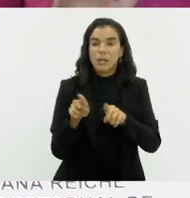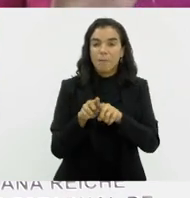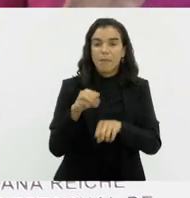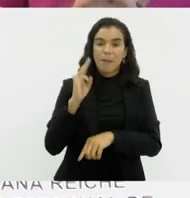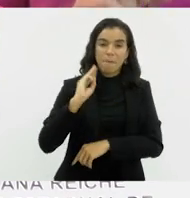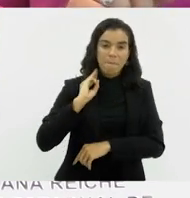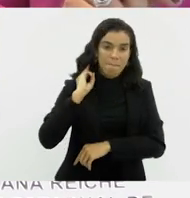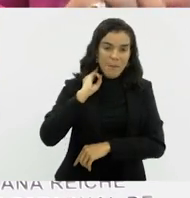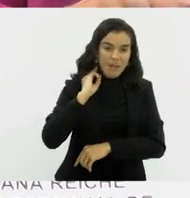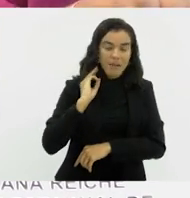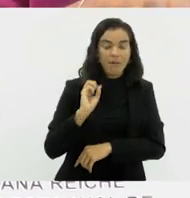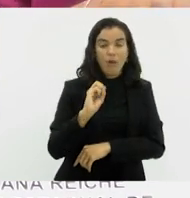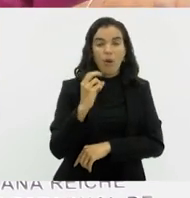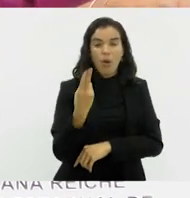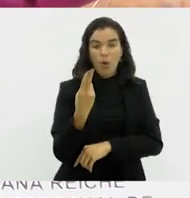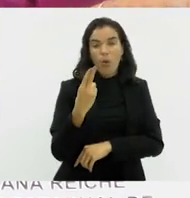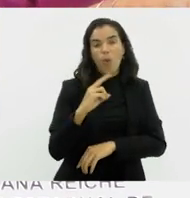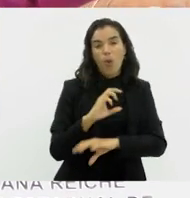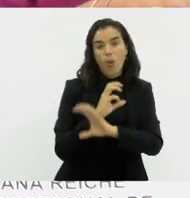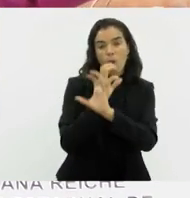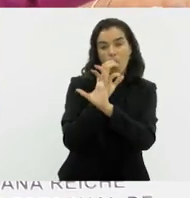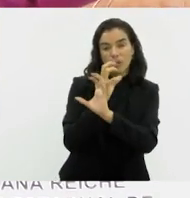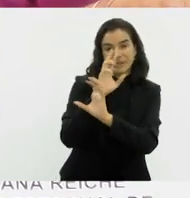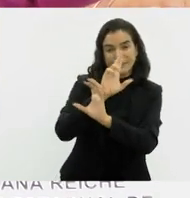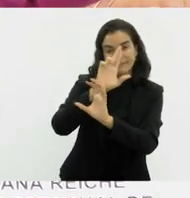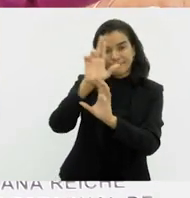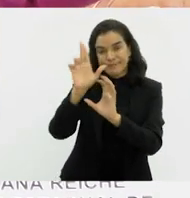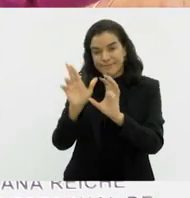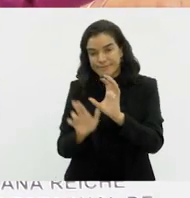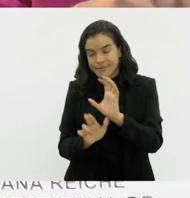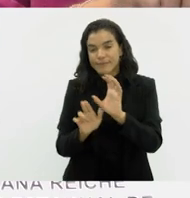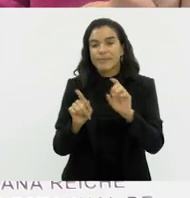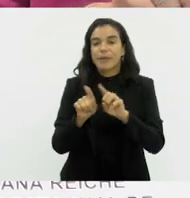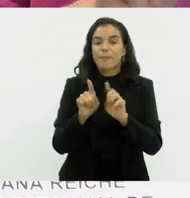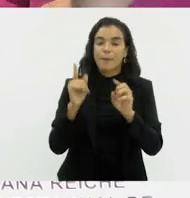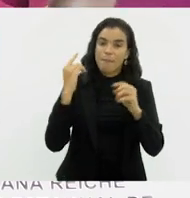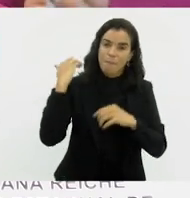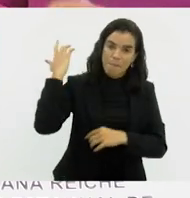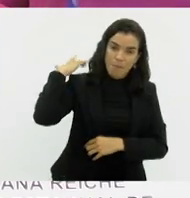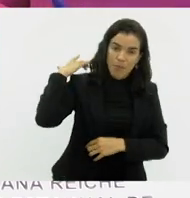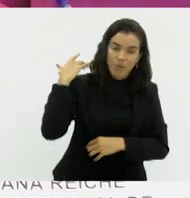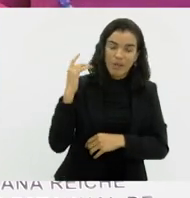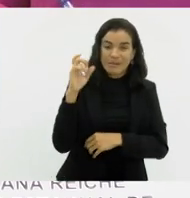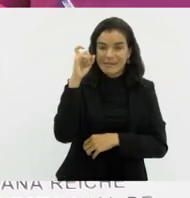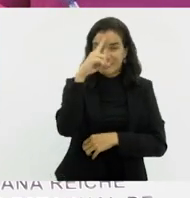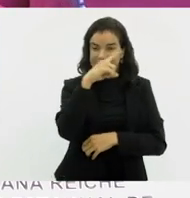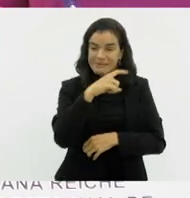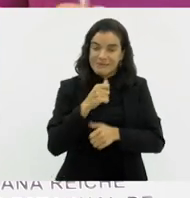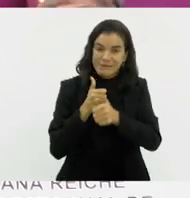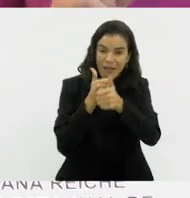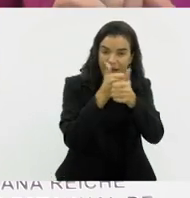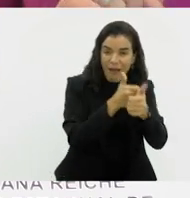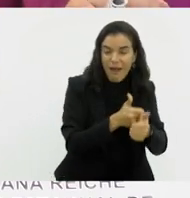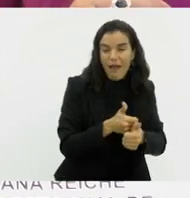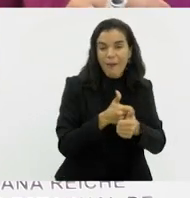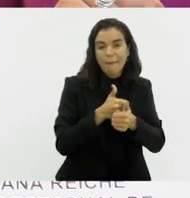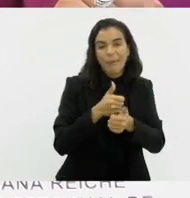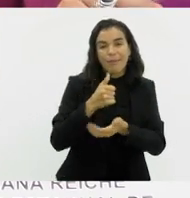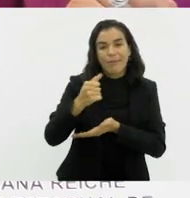meningoencefálica ou óssea, né? E outras TB extrapulmonares de difícil acompanhamento da rede básica. Então,